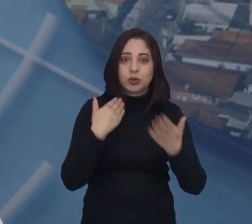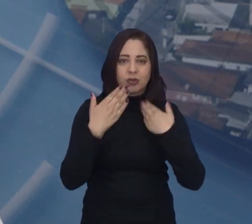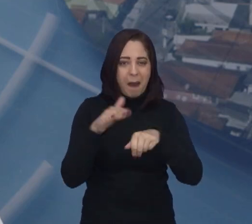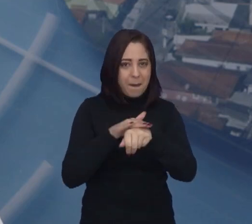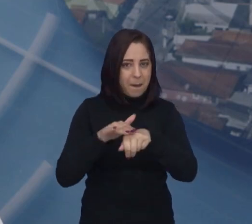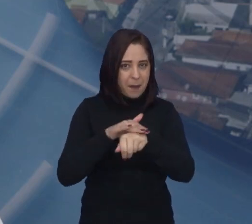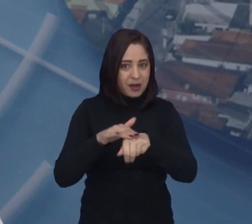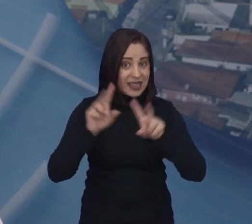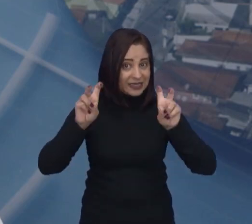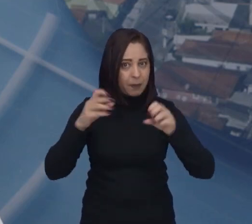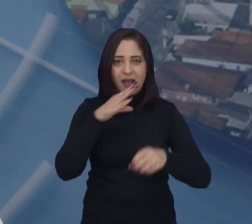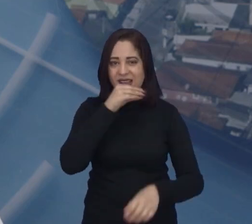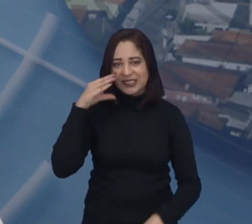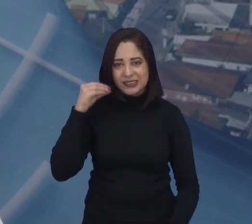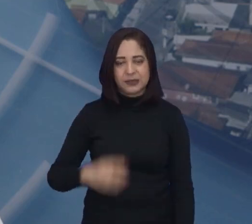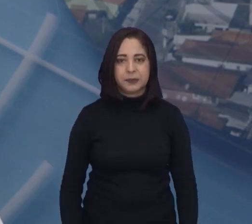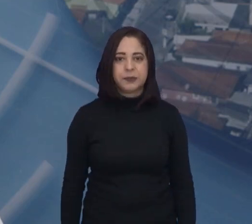esse bate-papo sobre a adolescência.